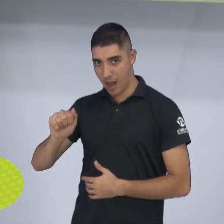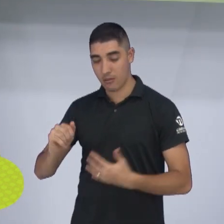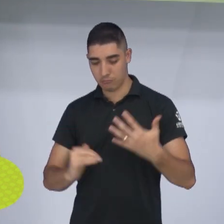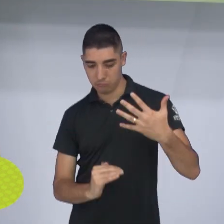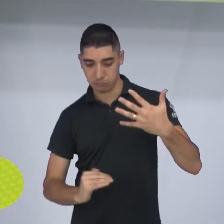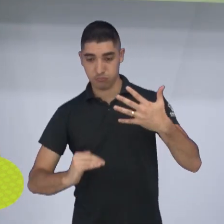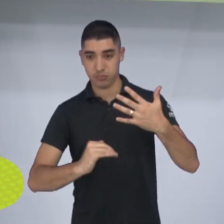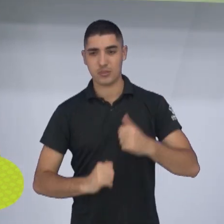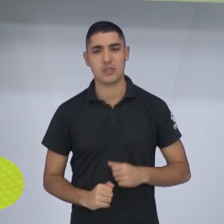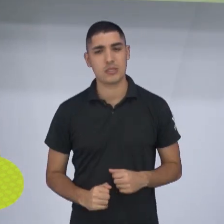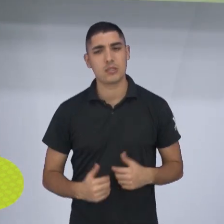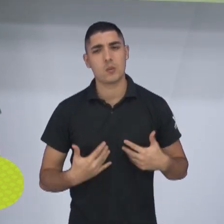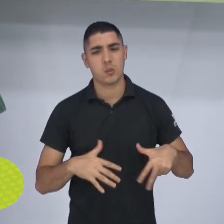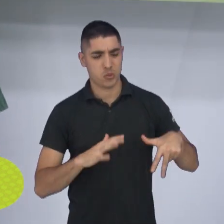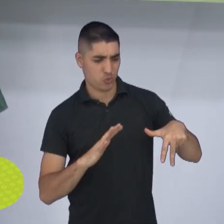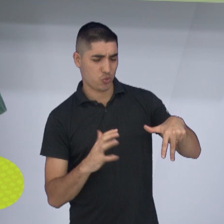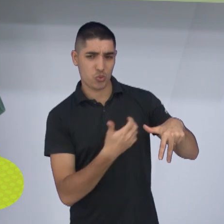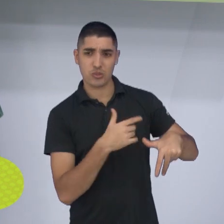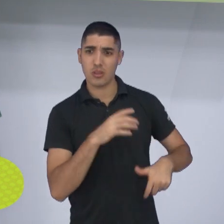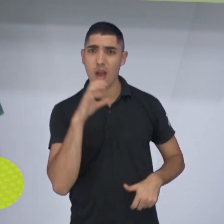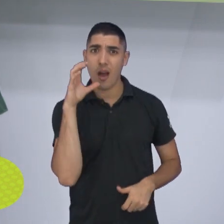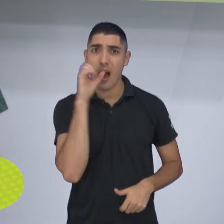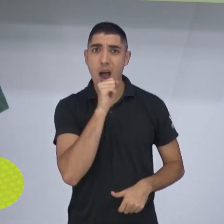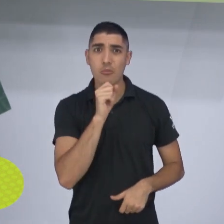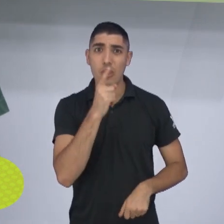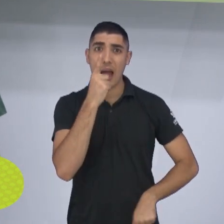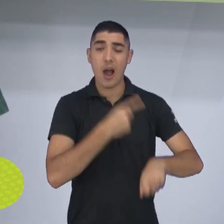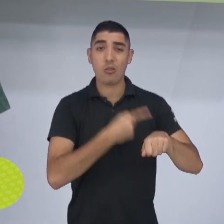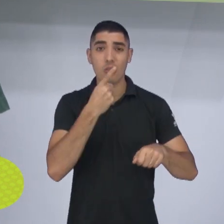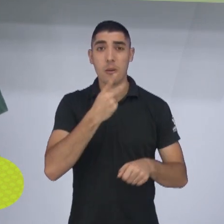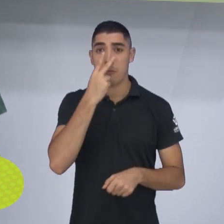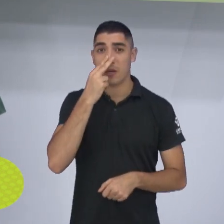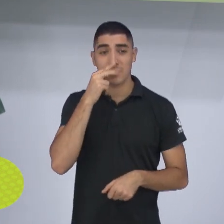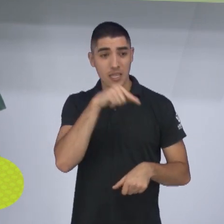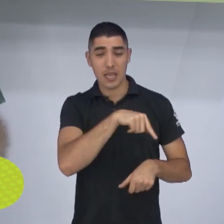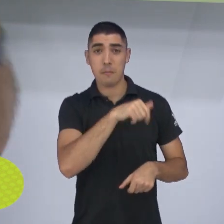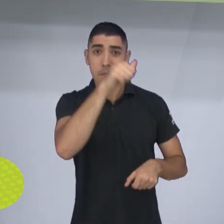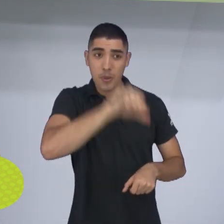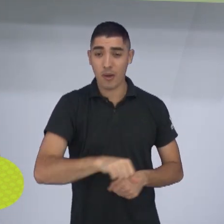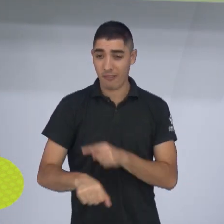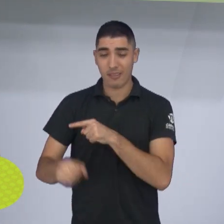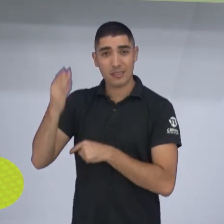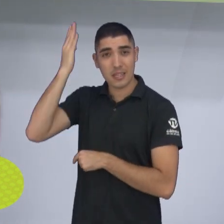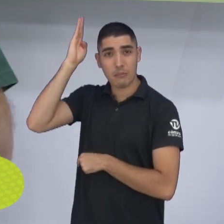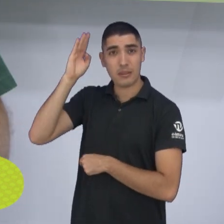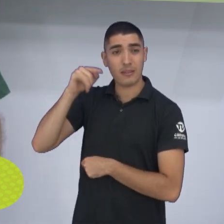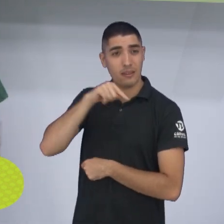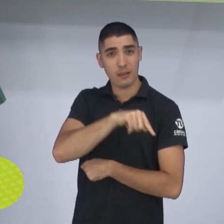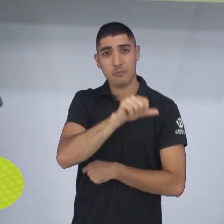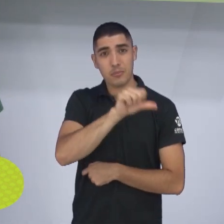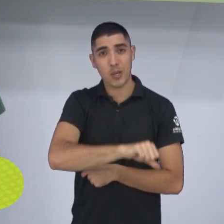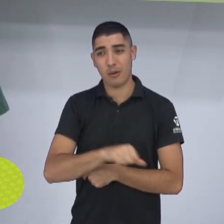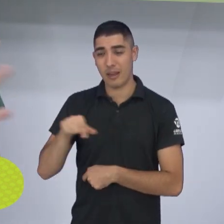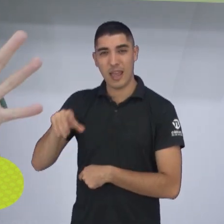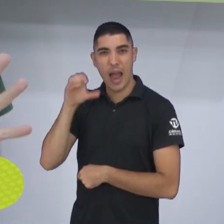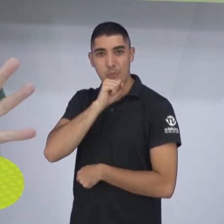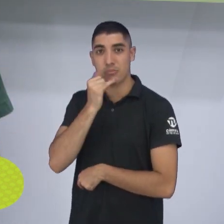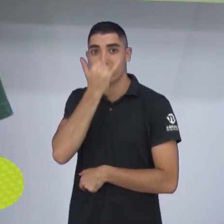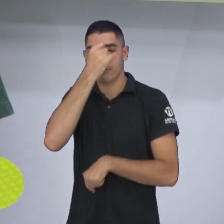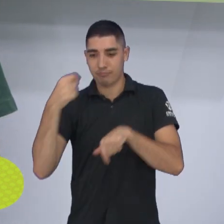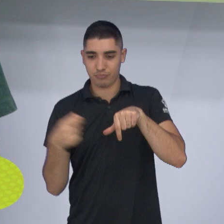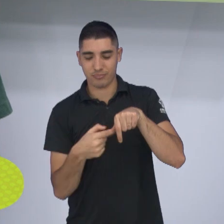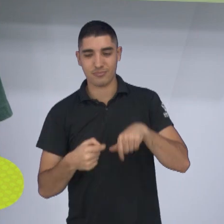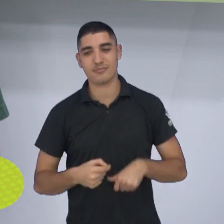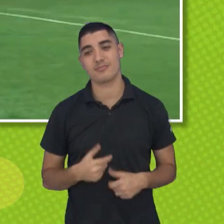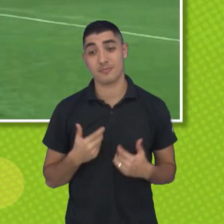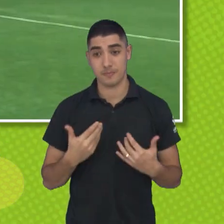está tomando um gol relâmpago, mais relâmpago que o Taubaté está tomando nos campeonatos. Pois é. Você falou do estádio de Espanha, me parece que está ok. Eu